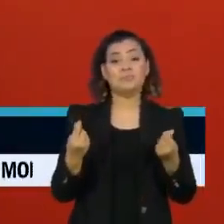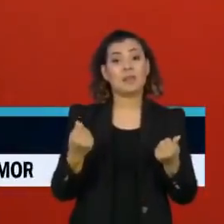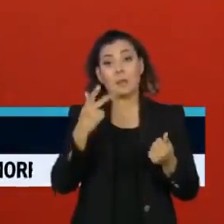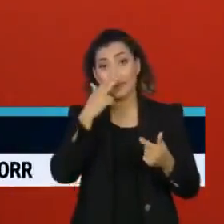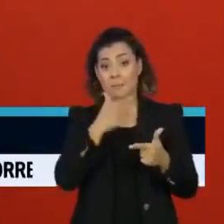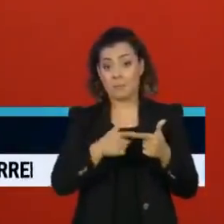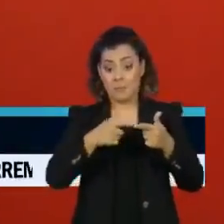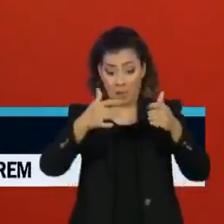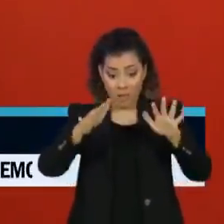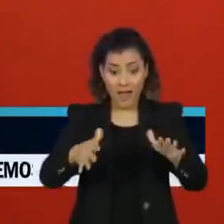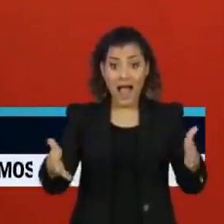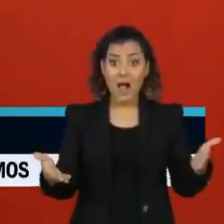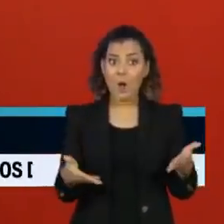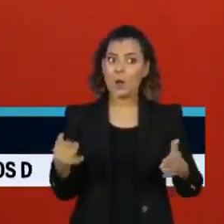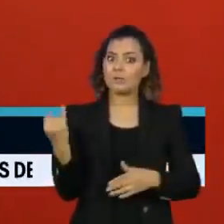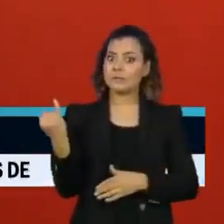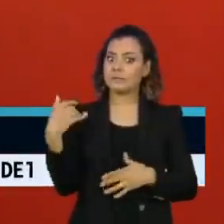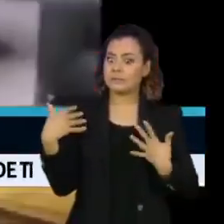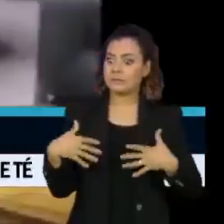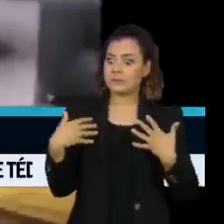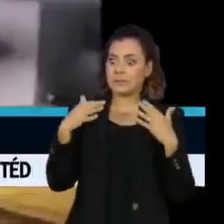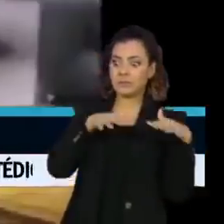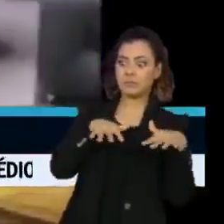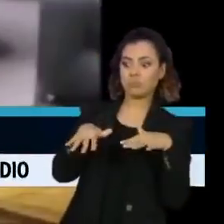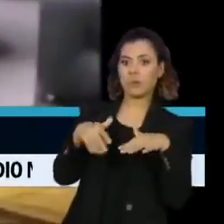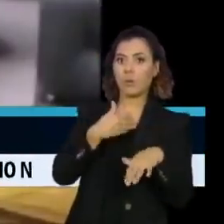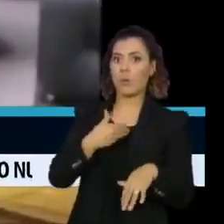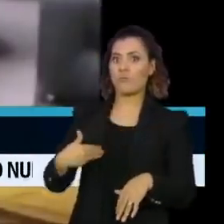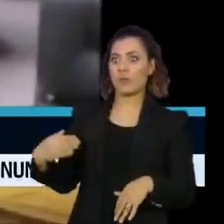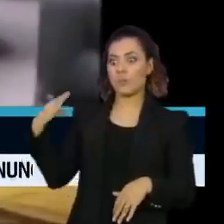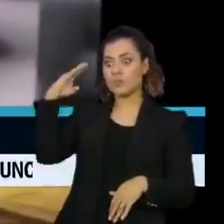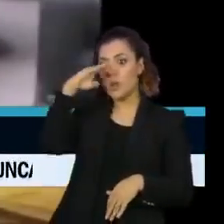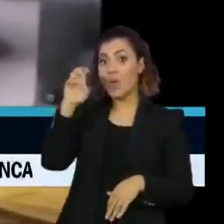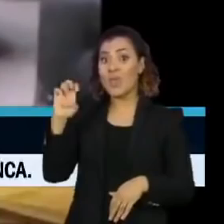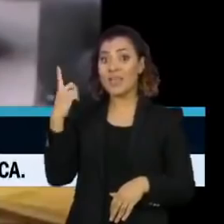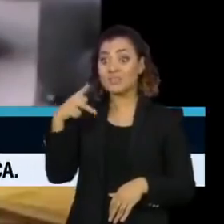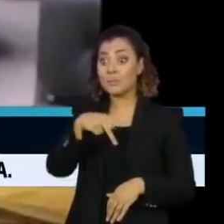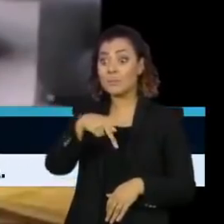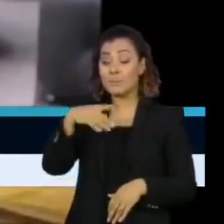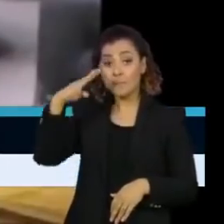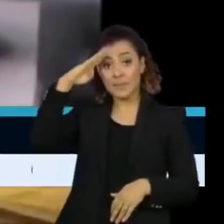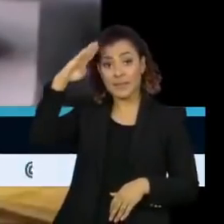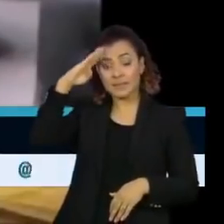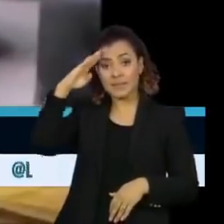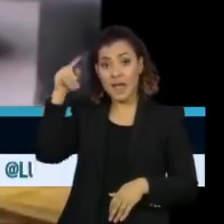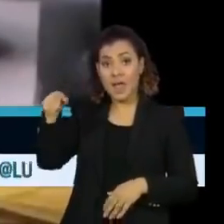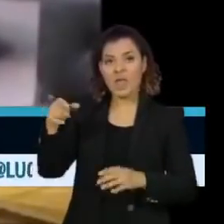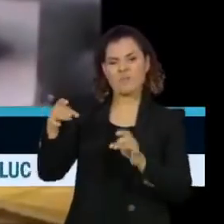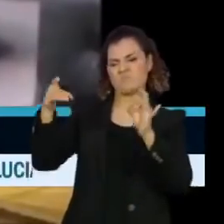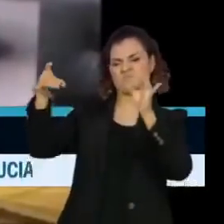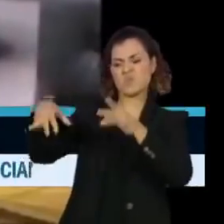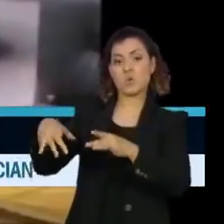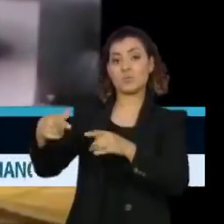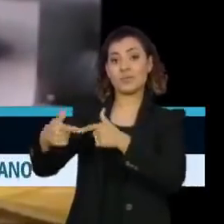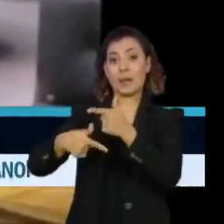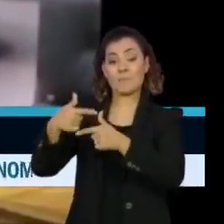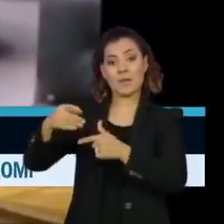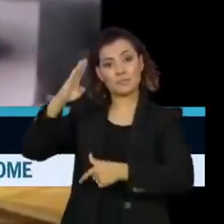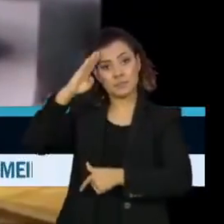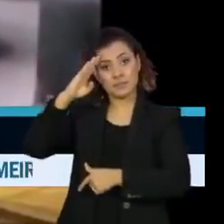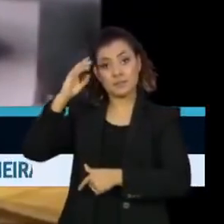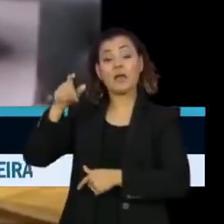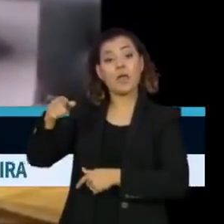aconteça justamente no governo de Jair Bolsonaro. O ex-militar deixou o exército pela porta dos fundos, enquanto